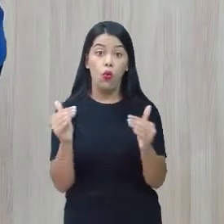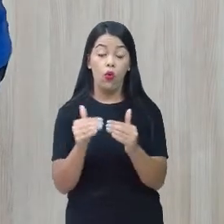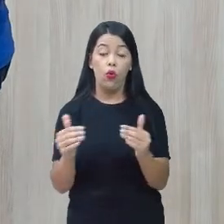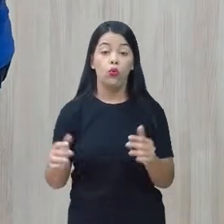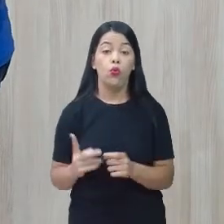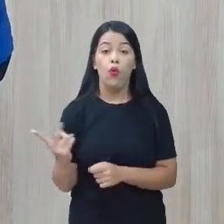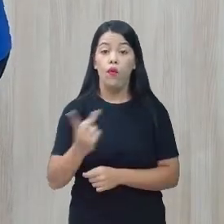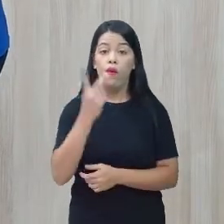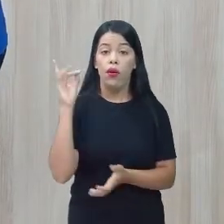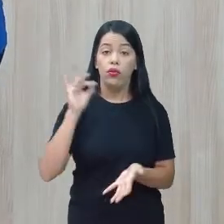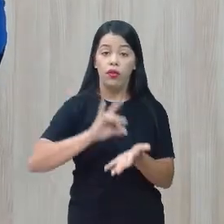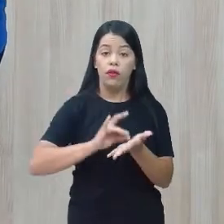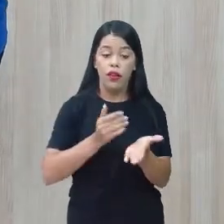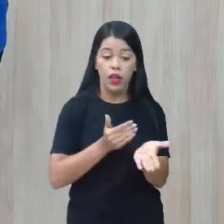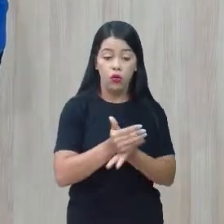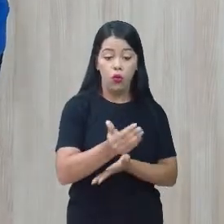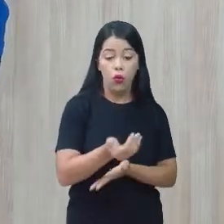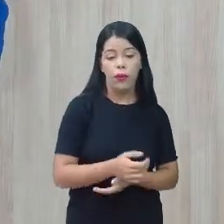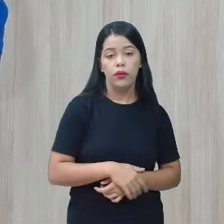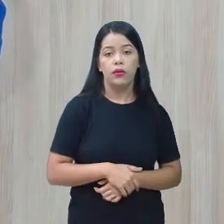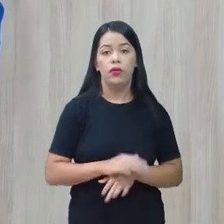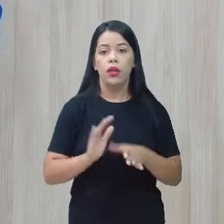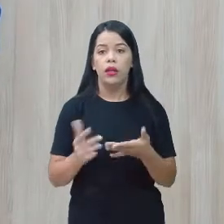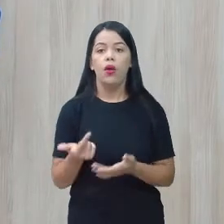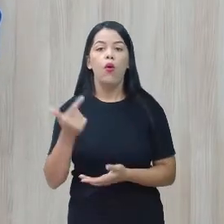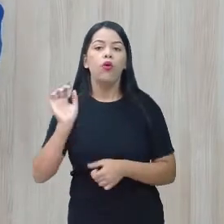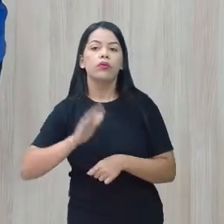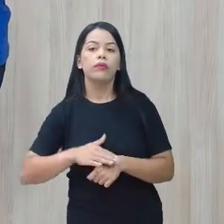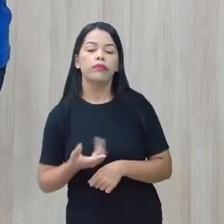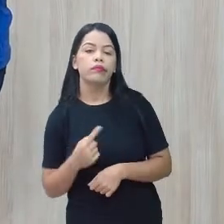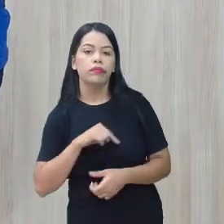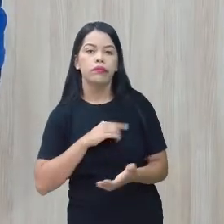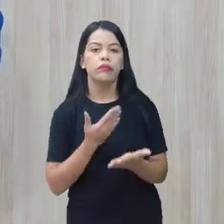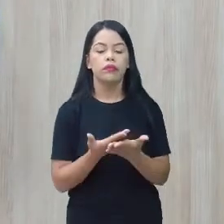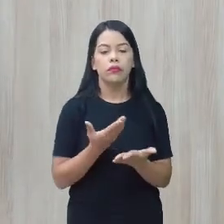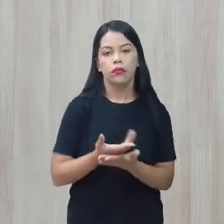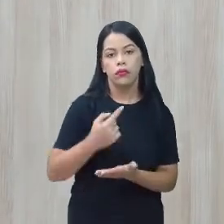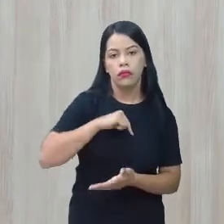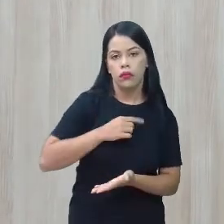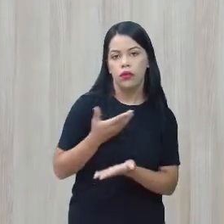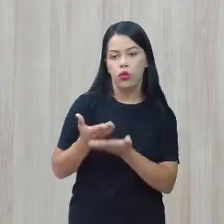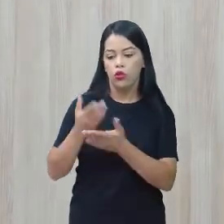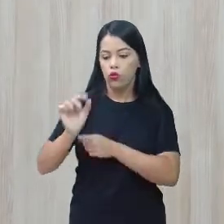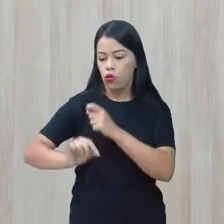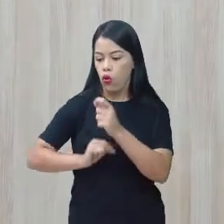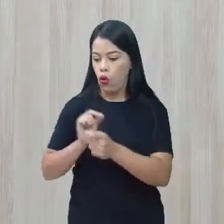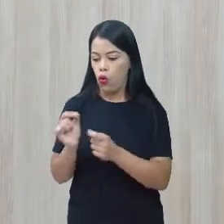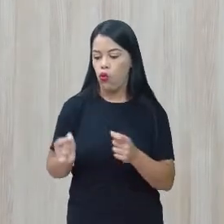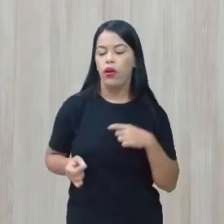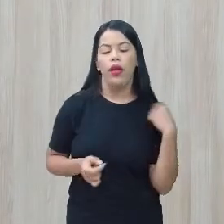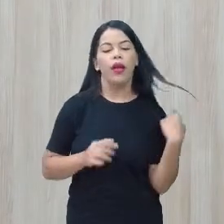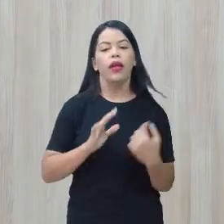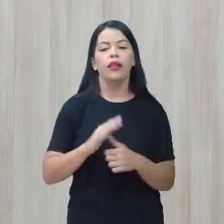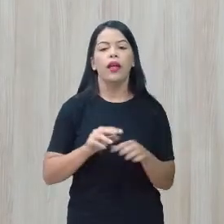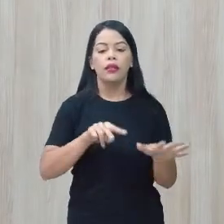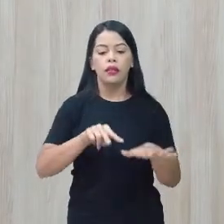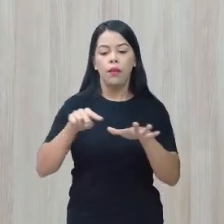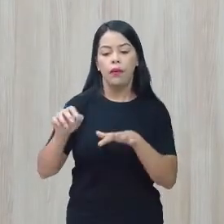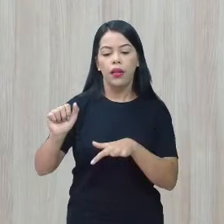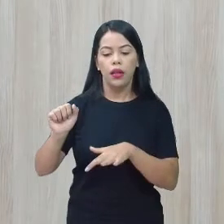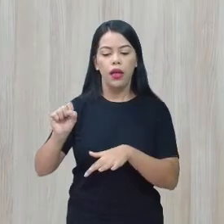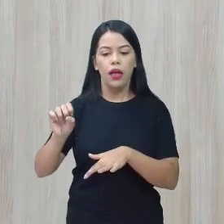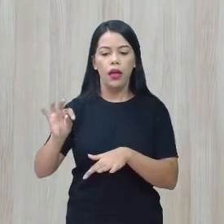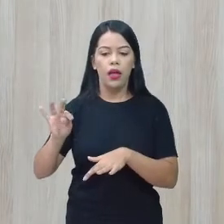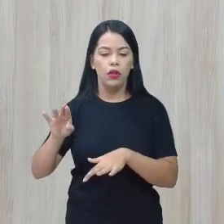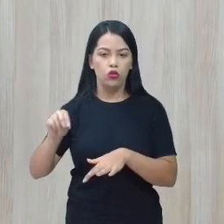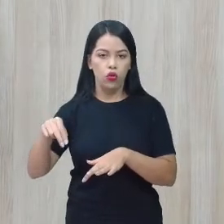bom? Em outro momento em nossas aulas, a gente estudou aqui na Semana da Astronomia algumas distâncias, né, que a gente